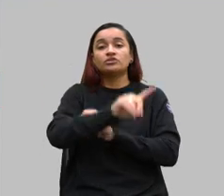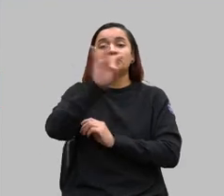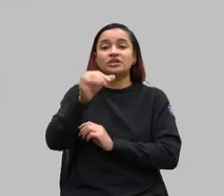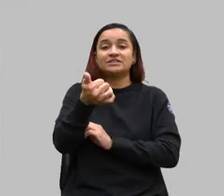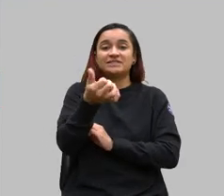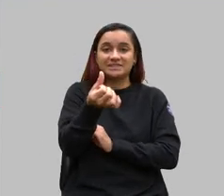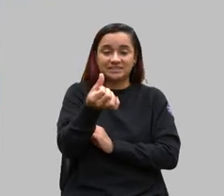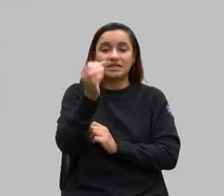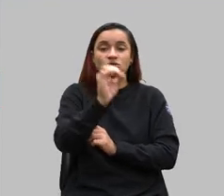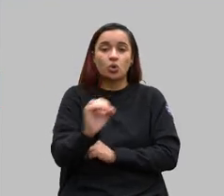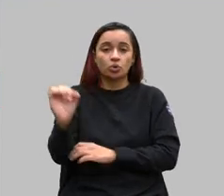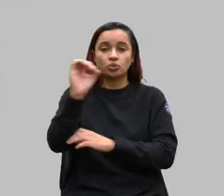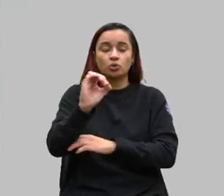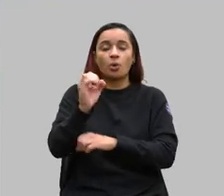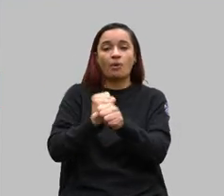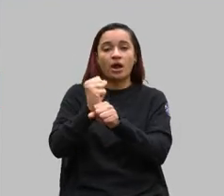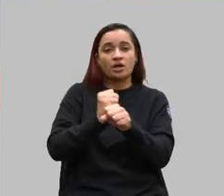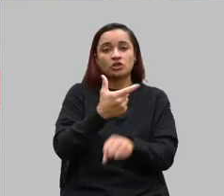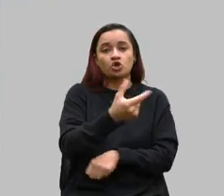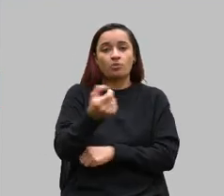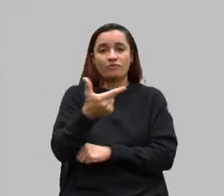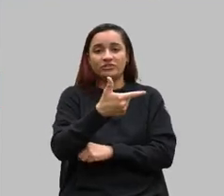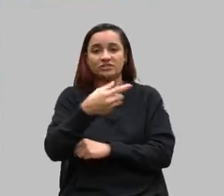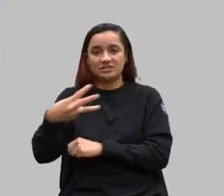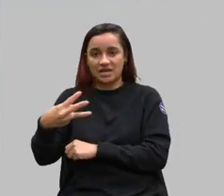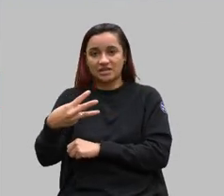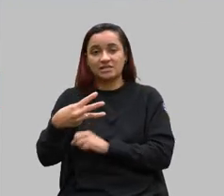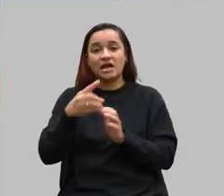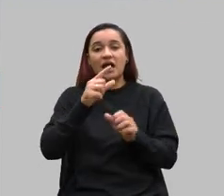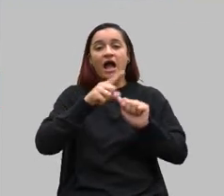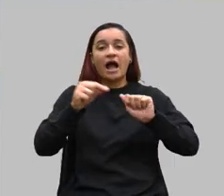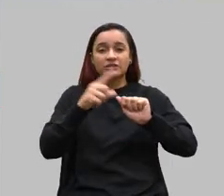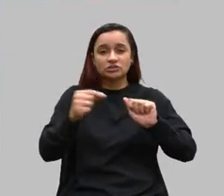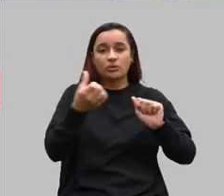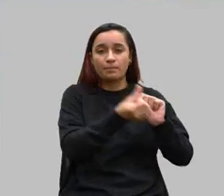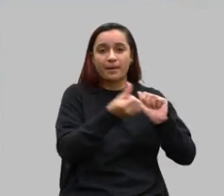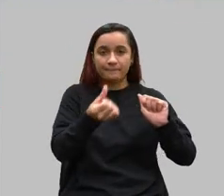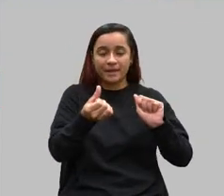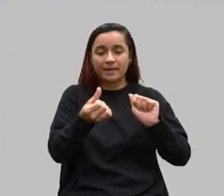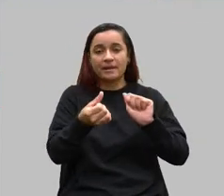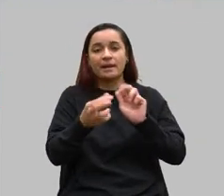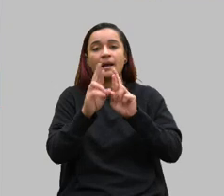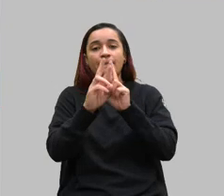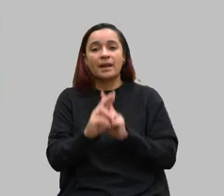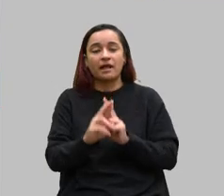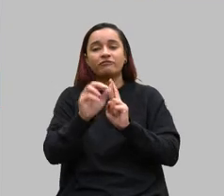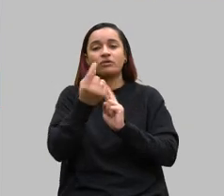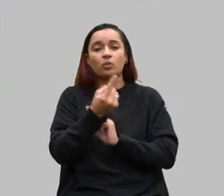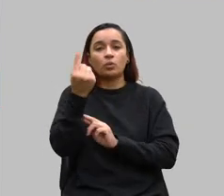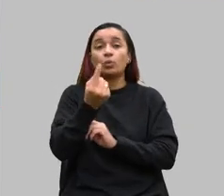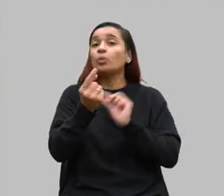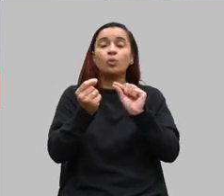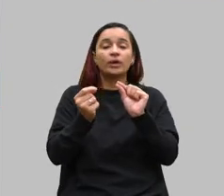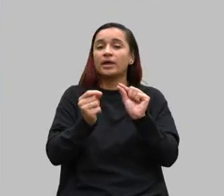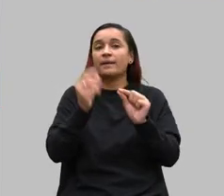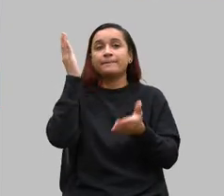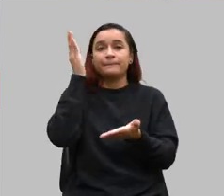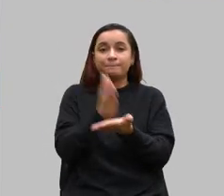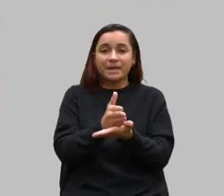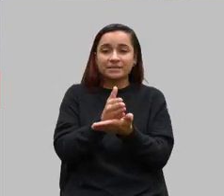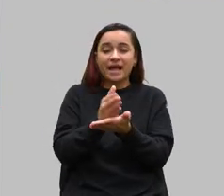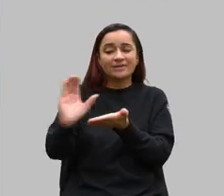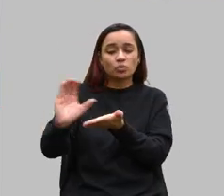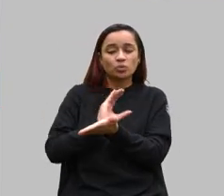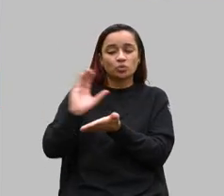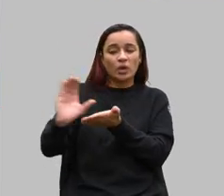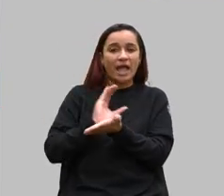de 2023 artigos 66 parágrafo primeiro pelo menos metade dos recursos